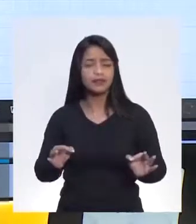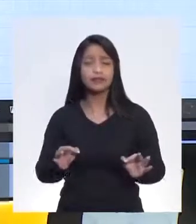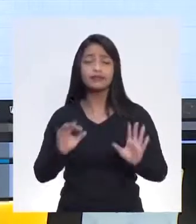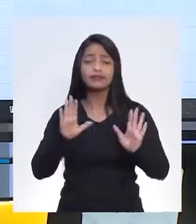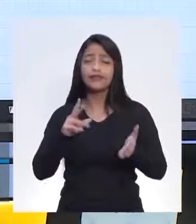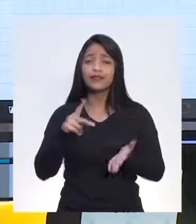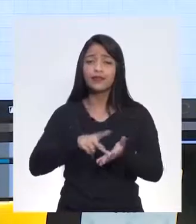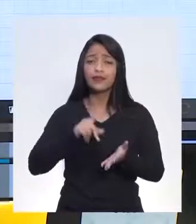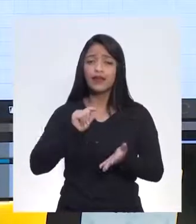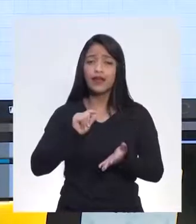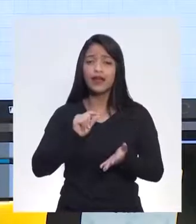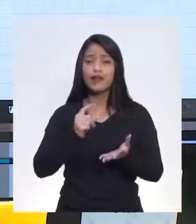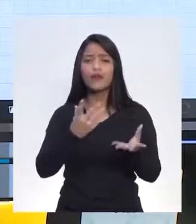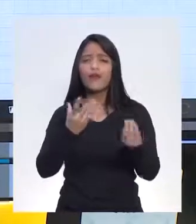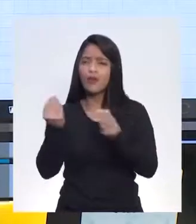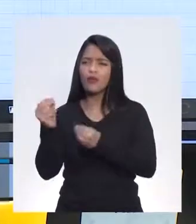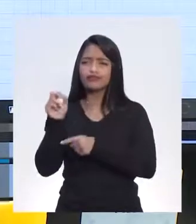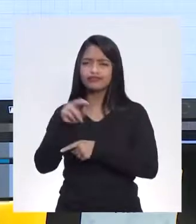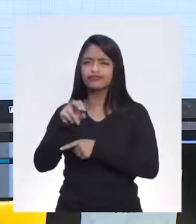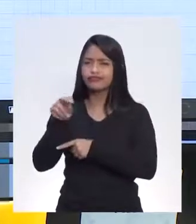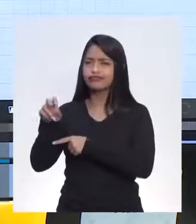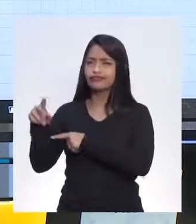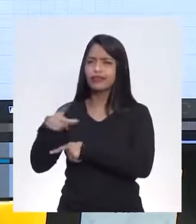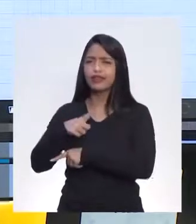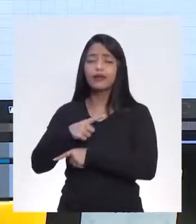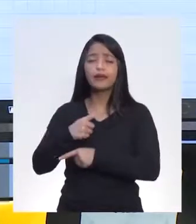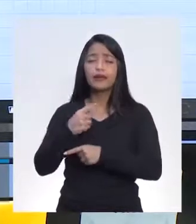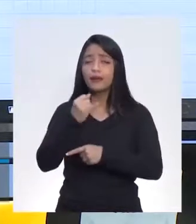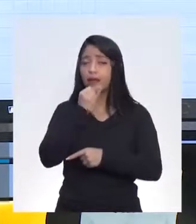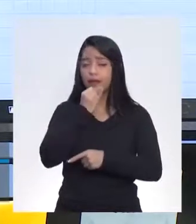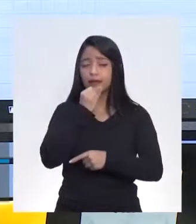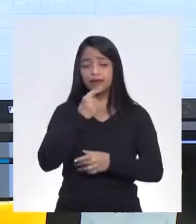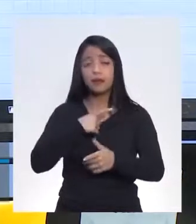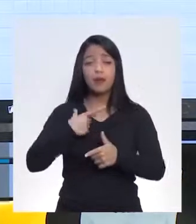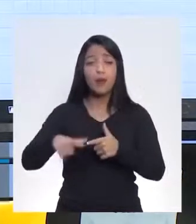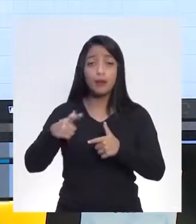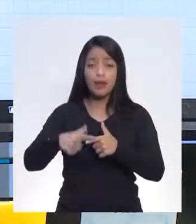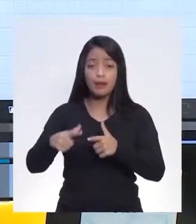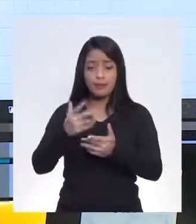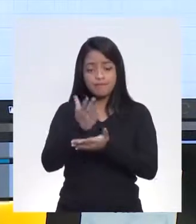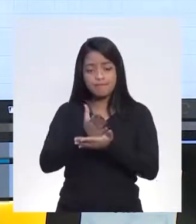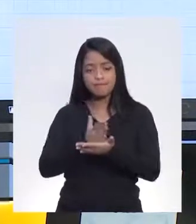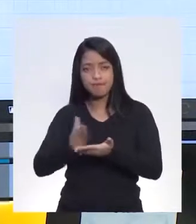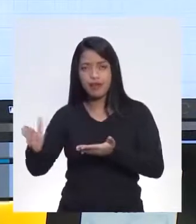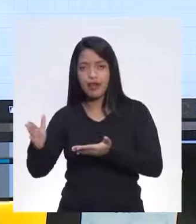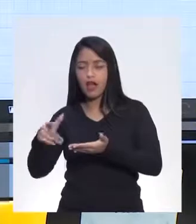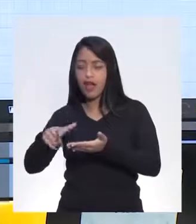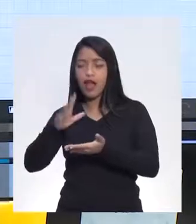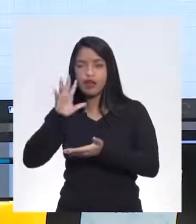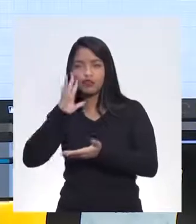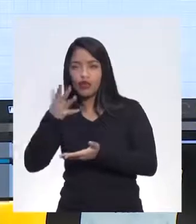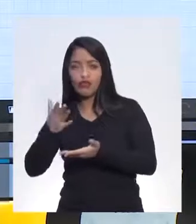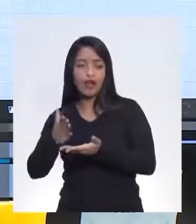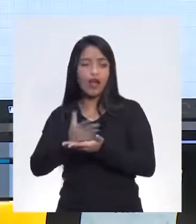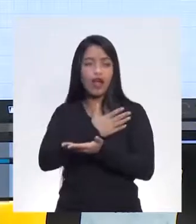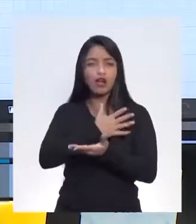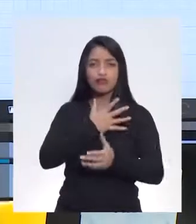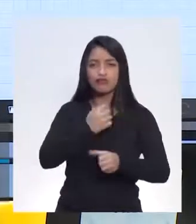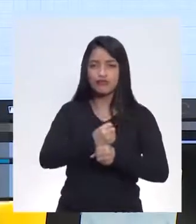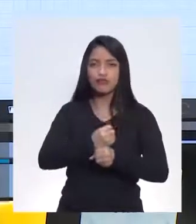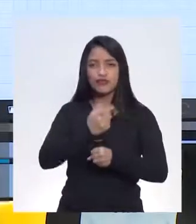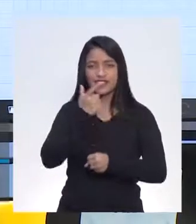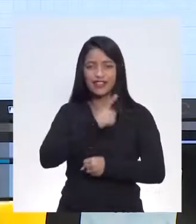essa situação, né? Você resolve parte de um problema. Aqui, o que a gente faz? Aqui a gente fraciona, né? A gente está falando de fração, né? A